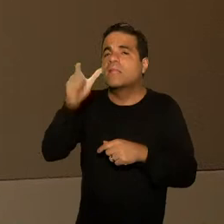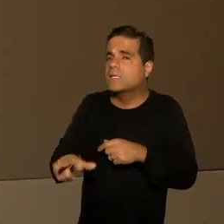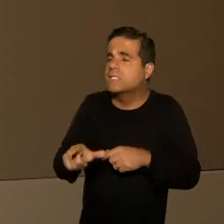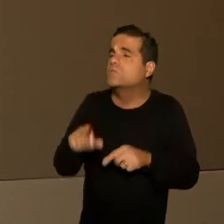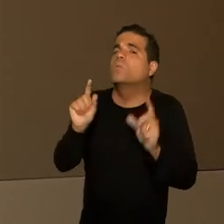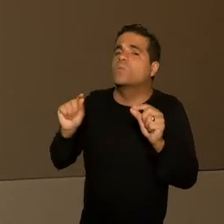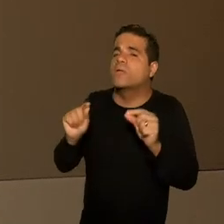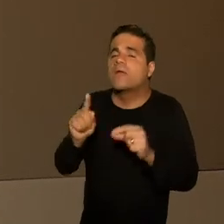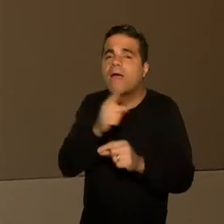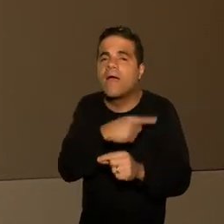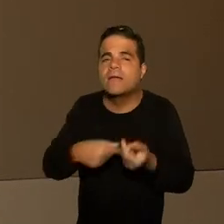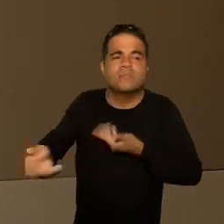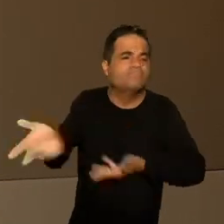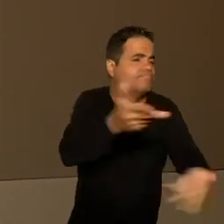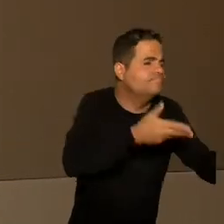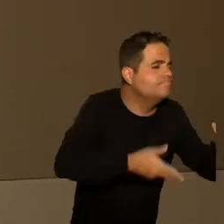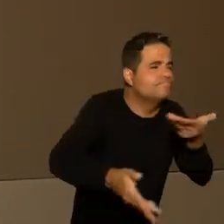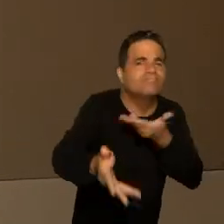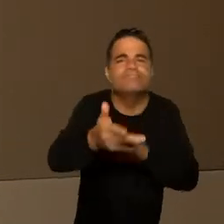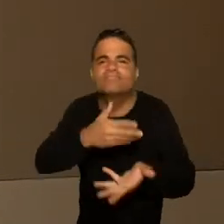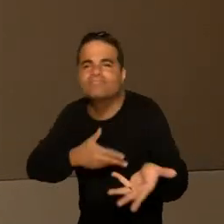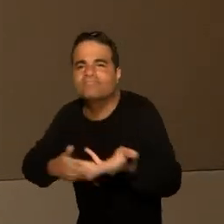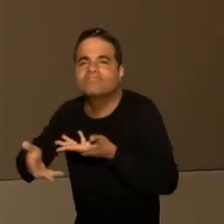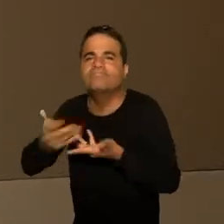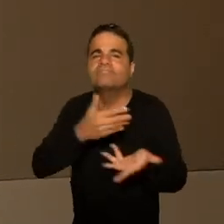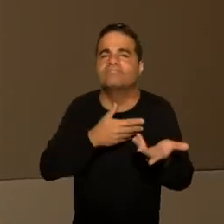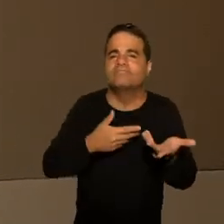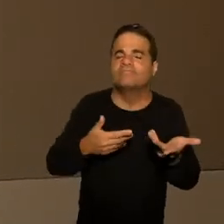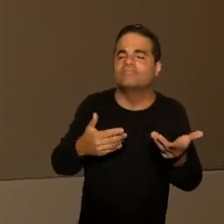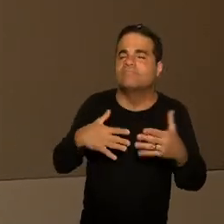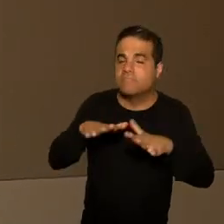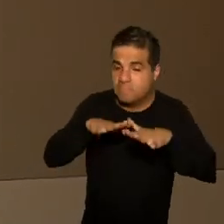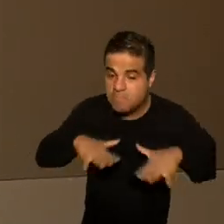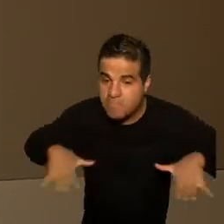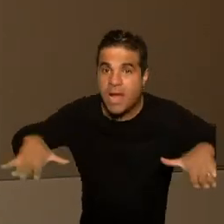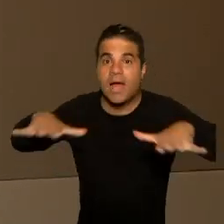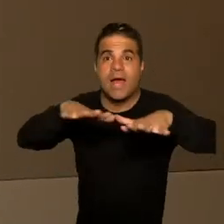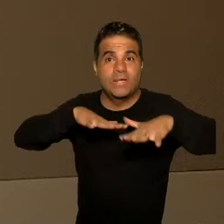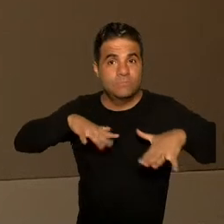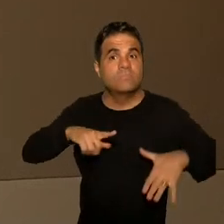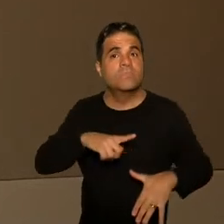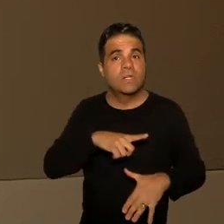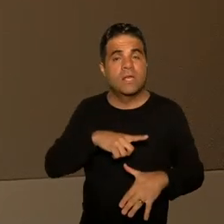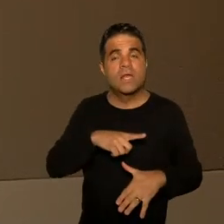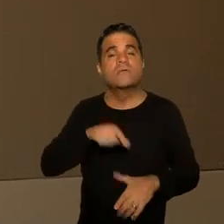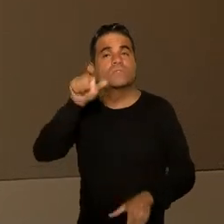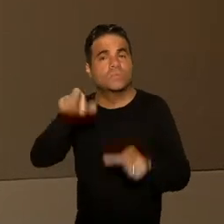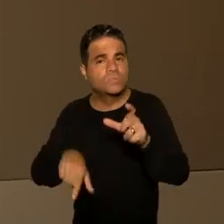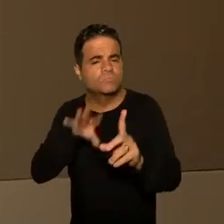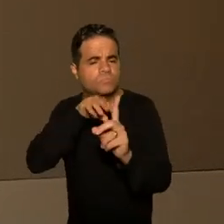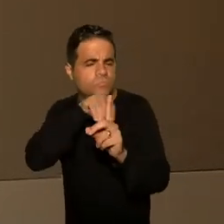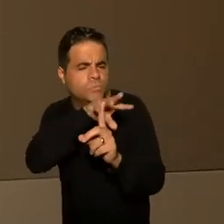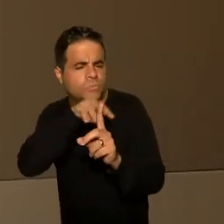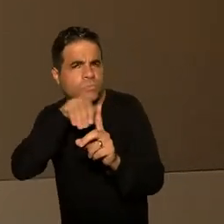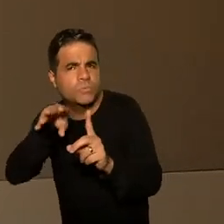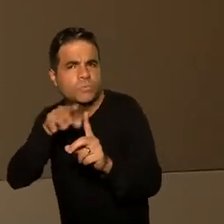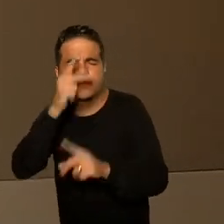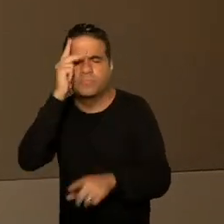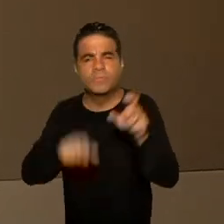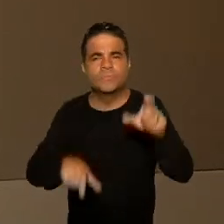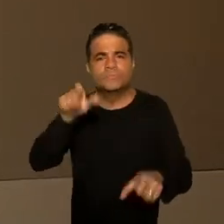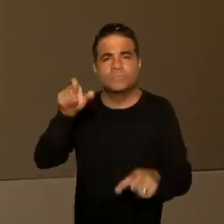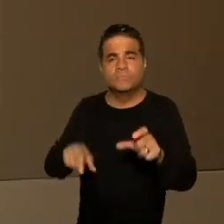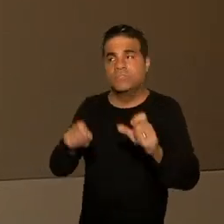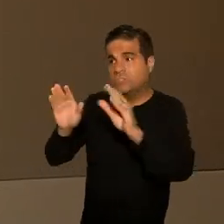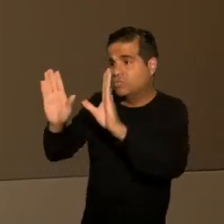é essa relação é esse entre né esse espaço que existe entre a figura do mediador entre as pessoas